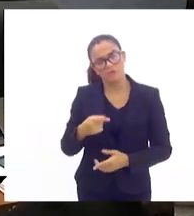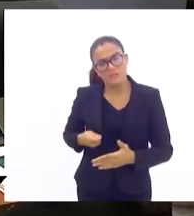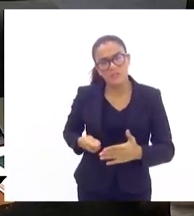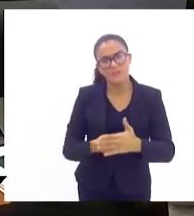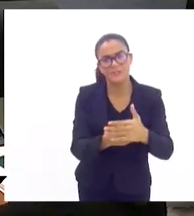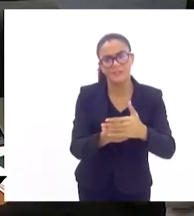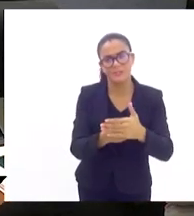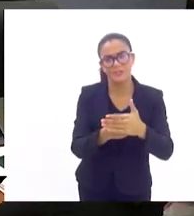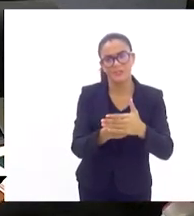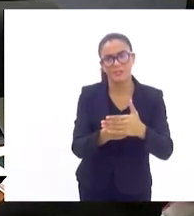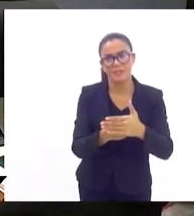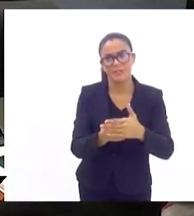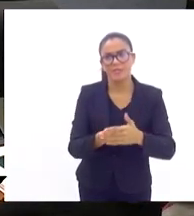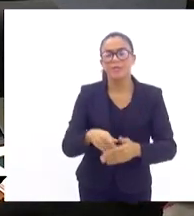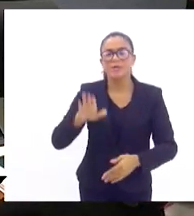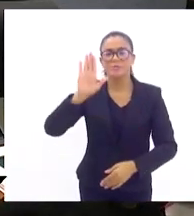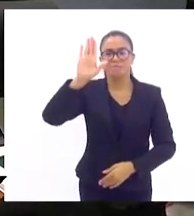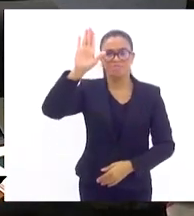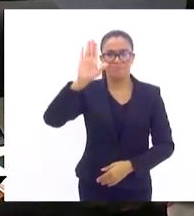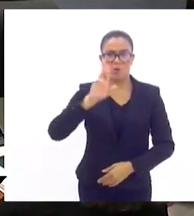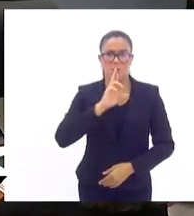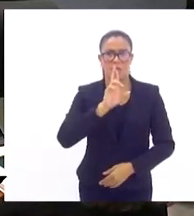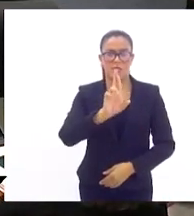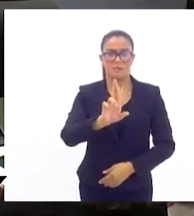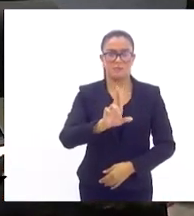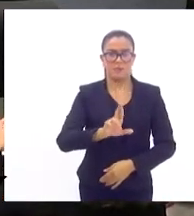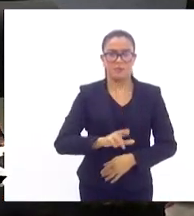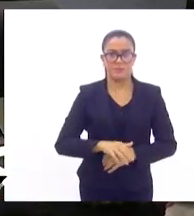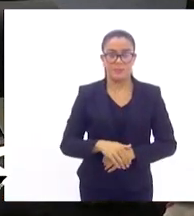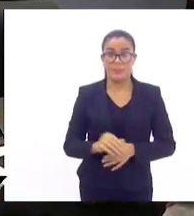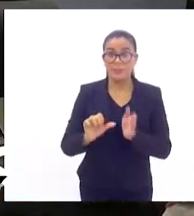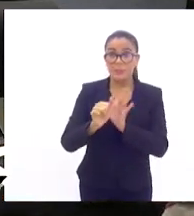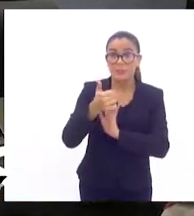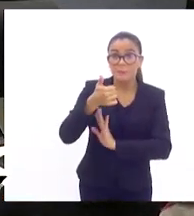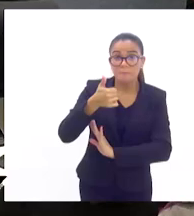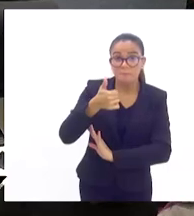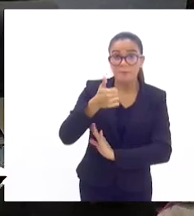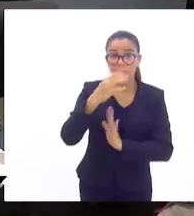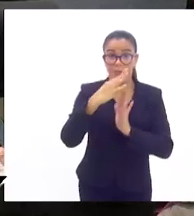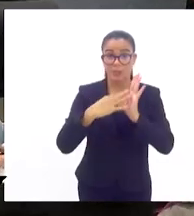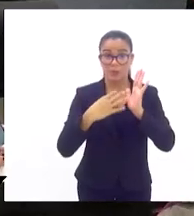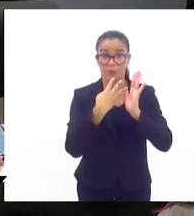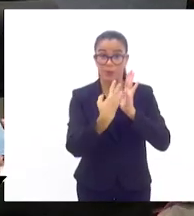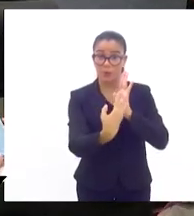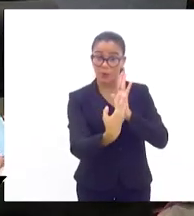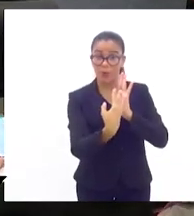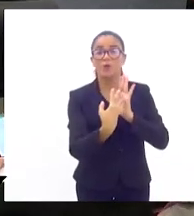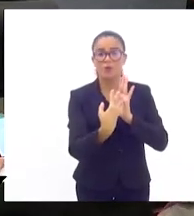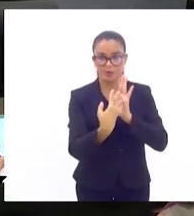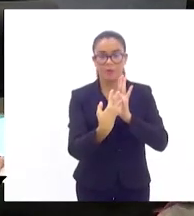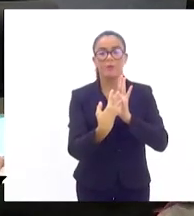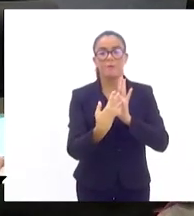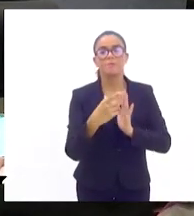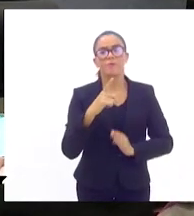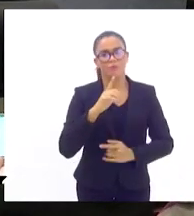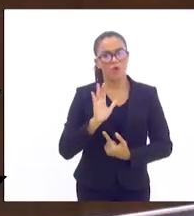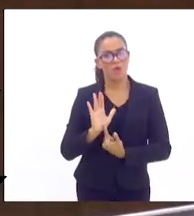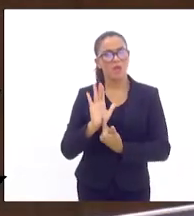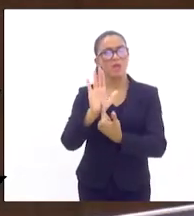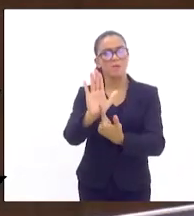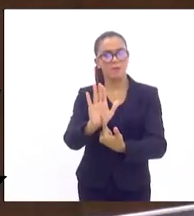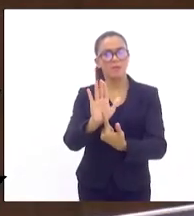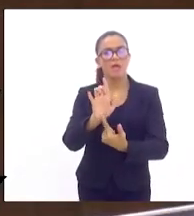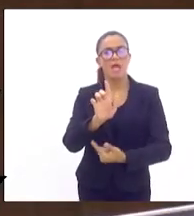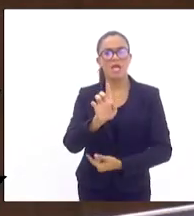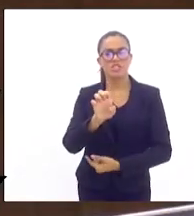cronograma. Por favor, uma resposta. Bom, em primeiro lugar, o cronograma, o plano de investimentos foi apresentado à Genesa dentro